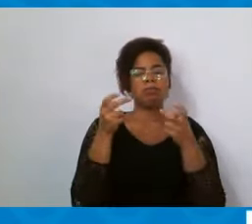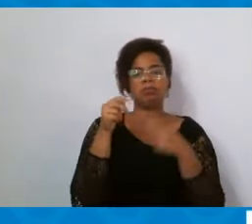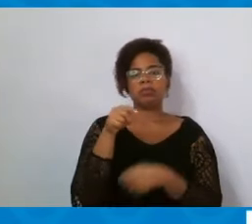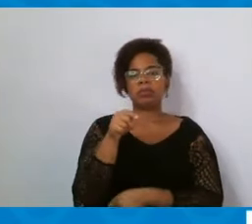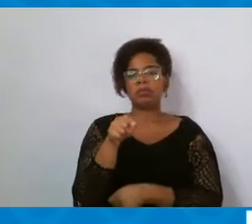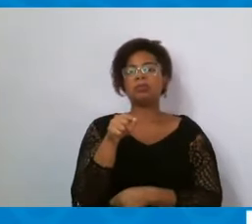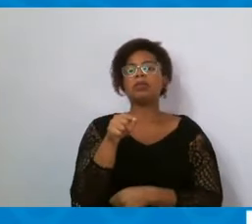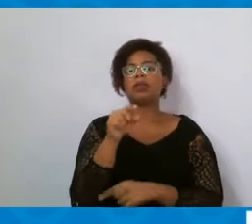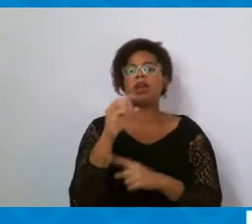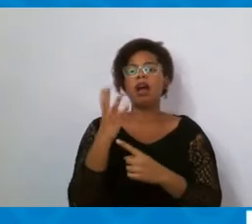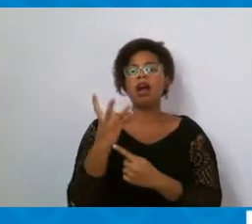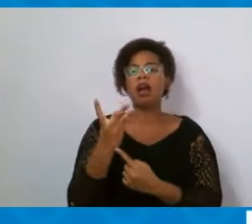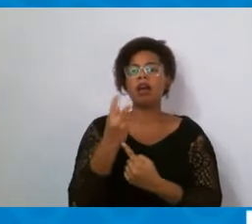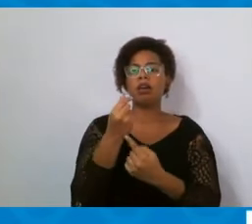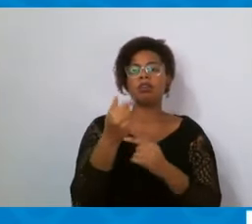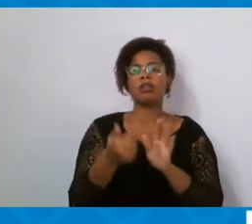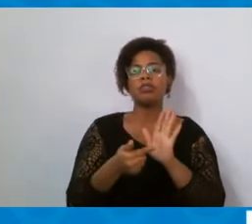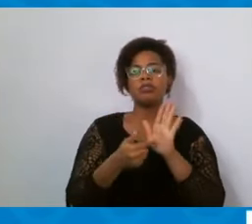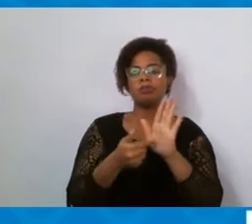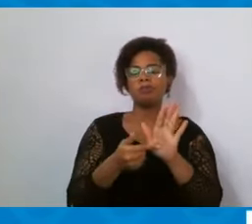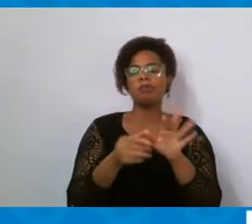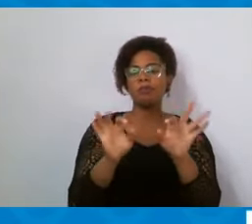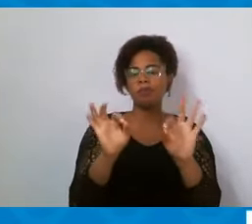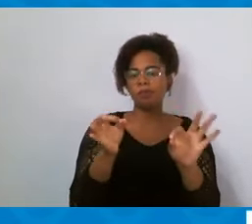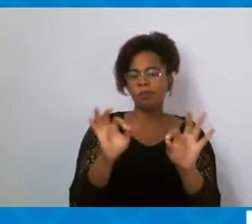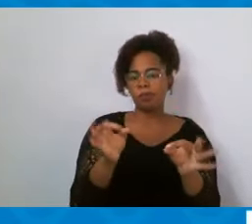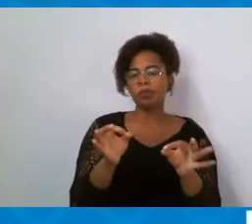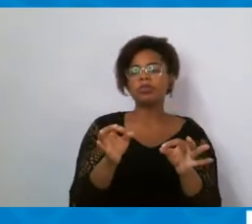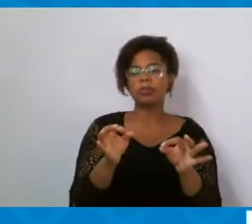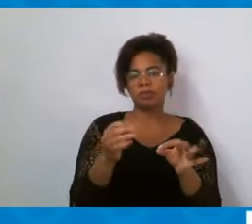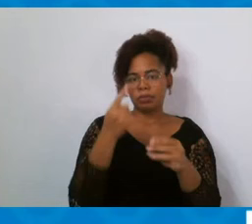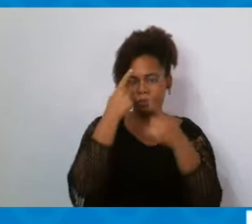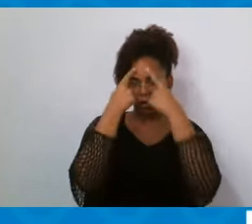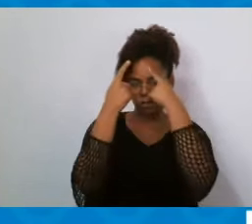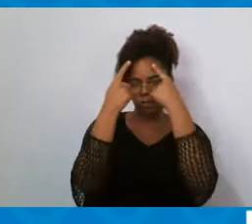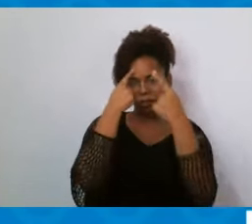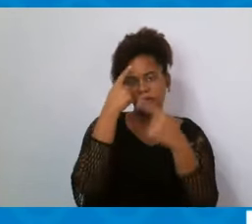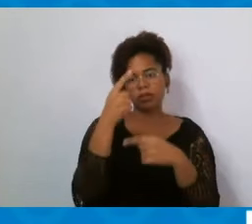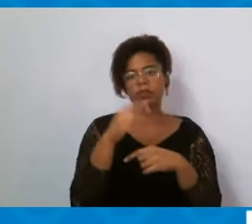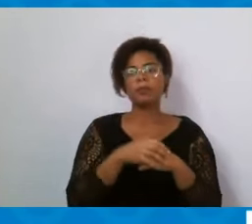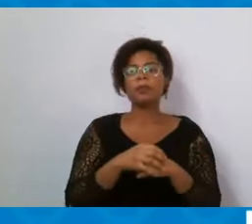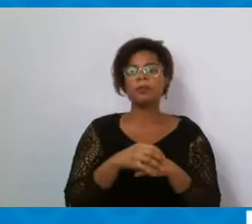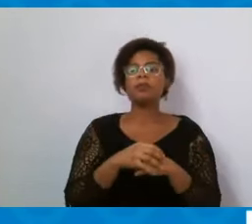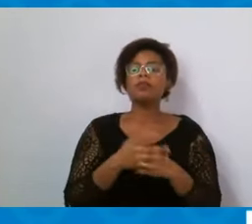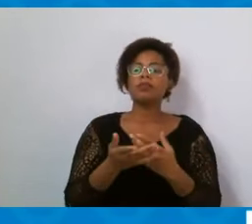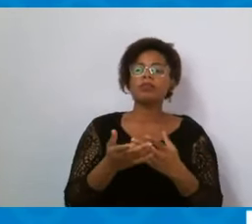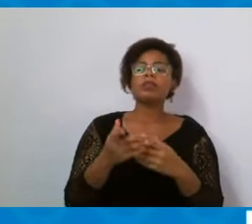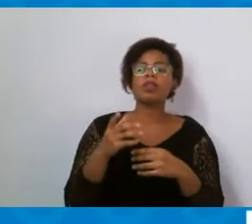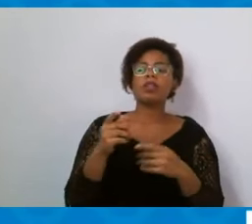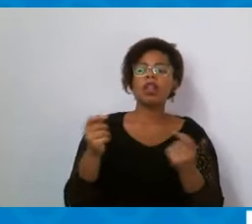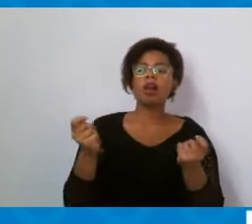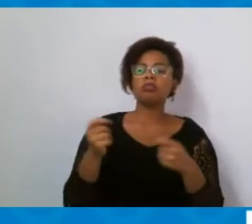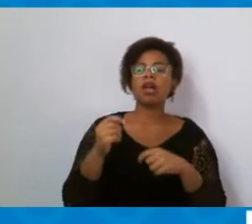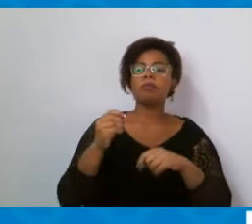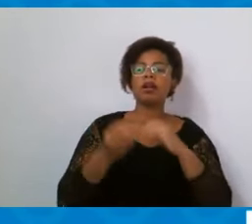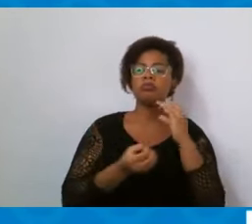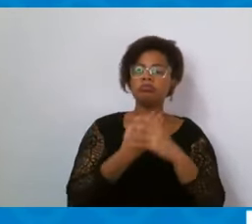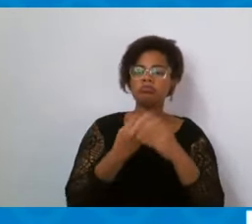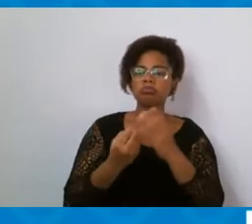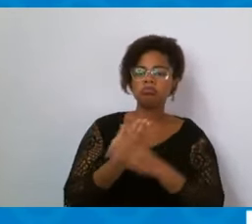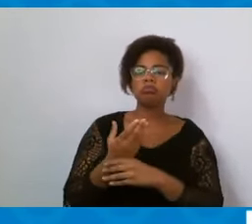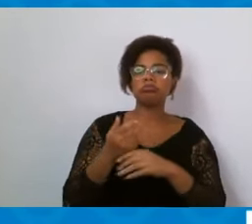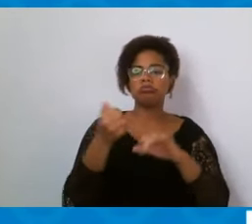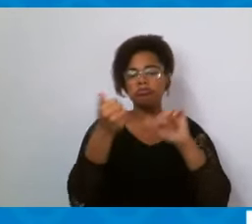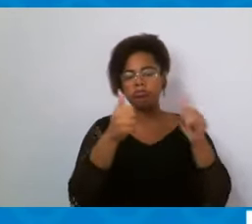com aquela obra. Então tem tem uma forma de fazer que captura o imaginário do outro através dessas tensões